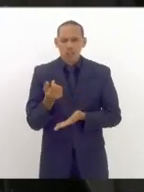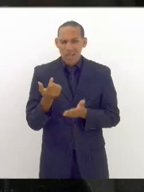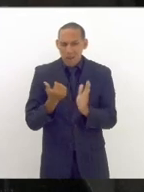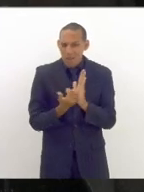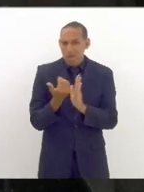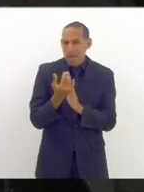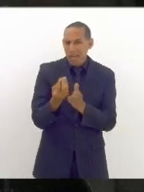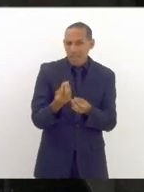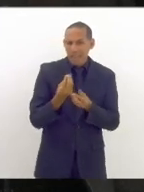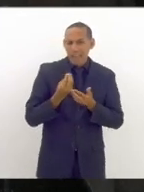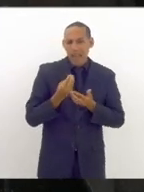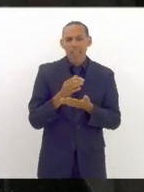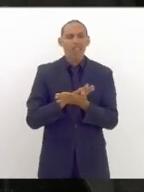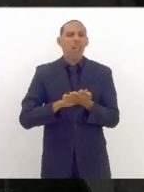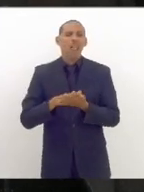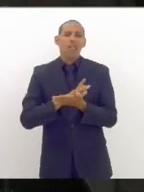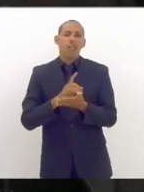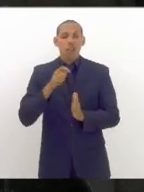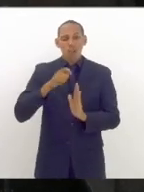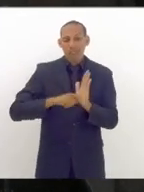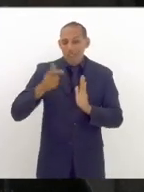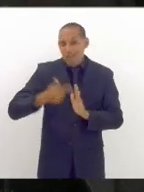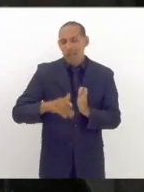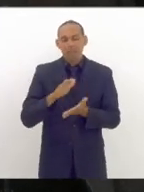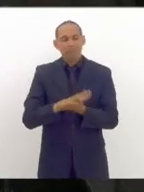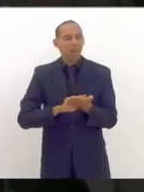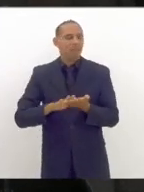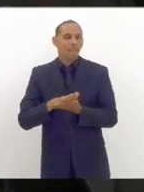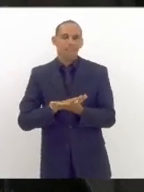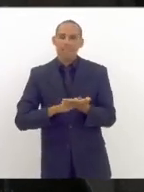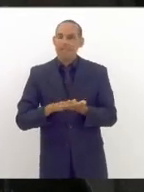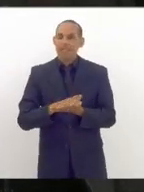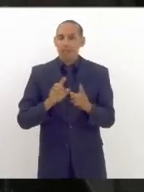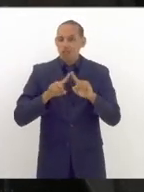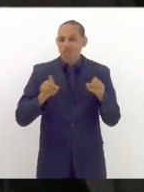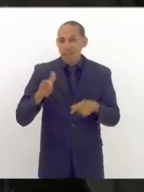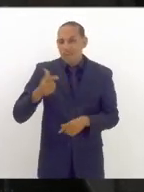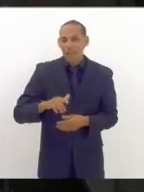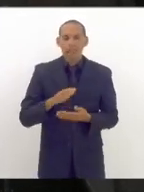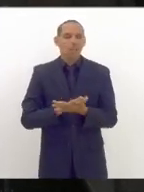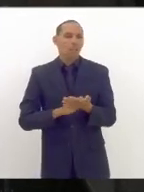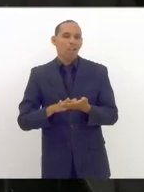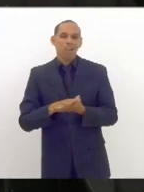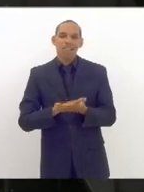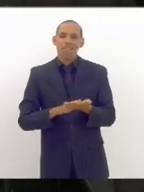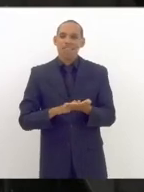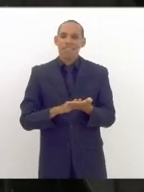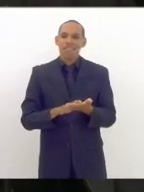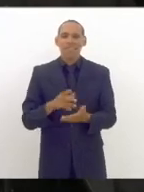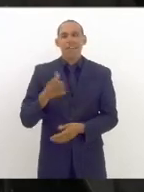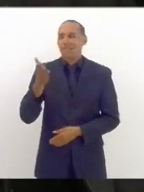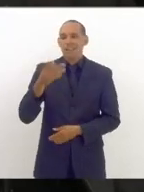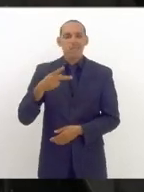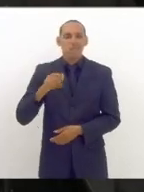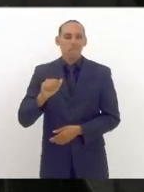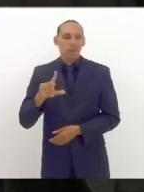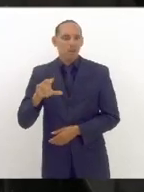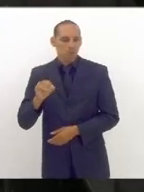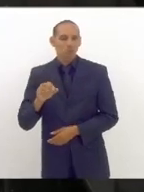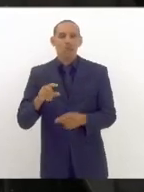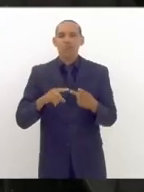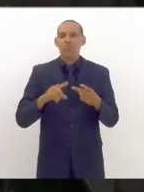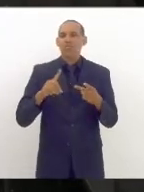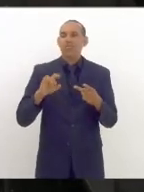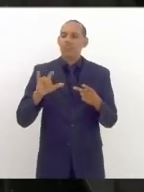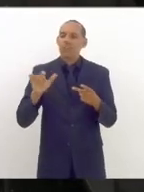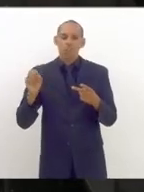a gente não teve uma contratação, não contratamos um funcionário, aqui o Paulo Ricardo, o Dilson, o Rafael,